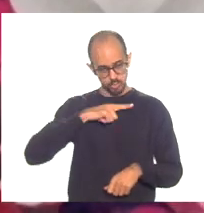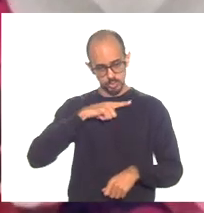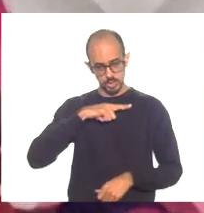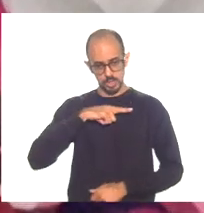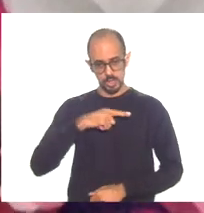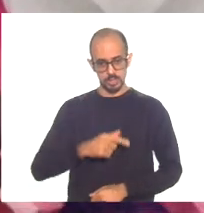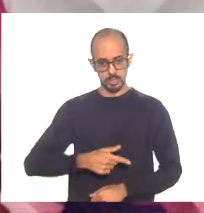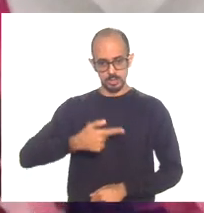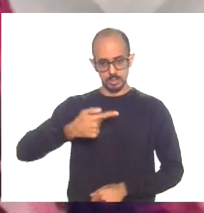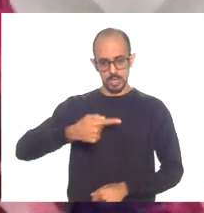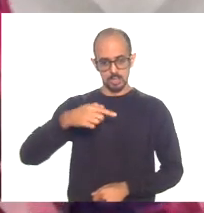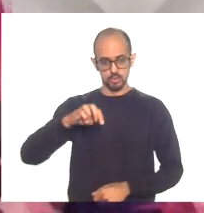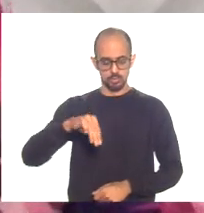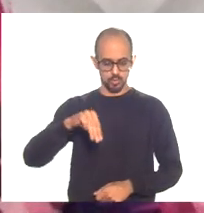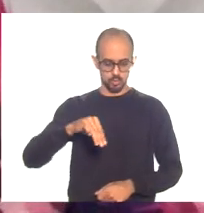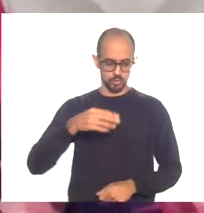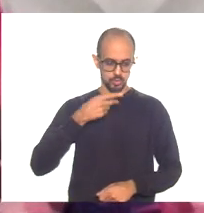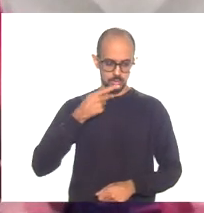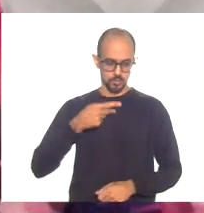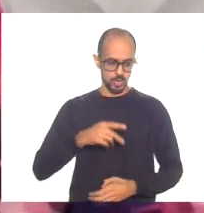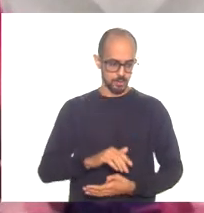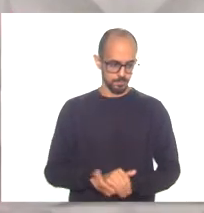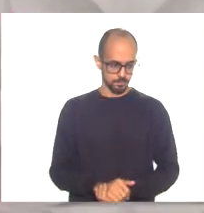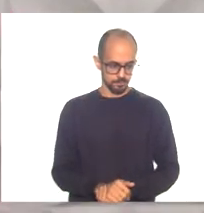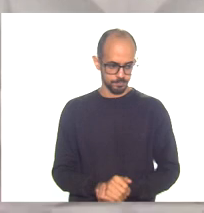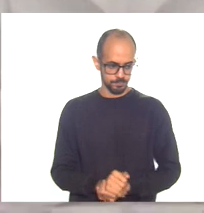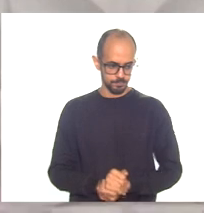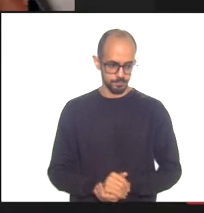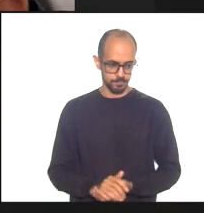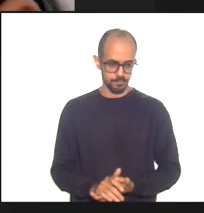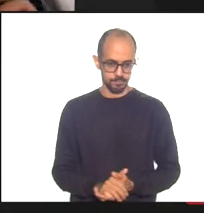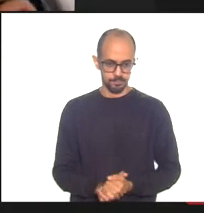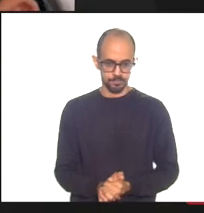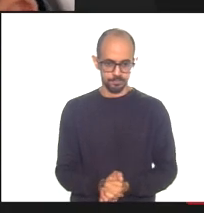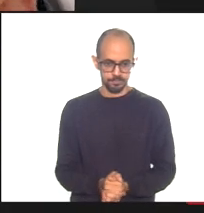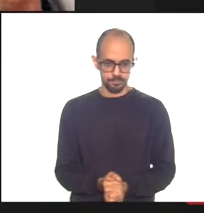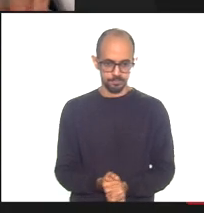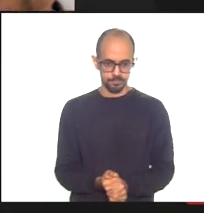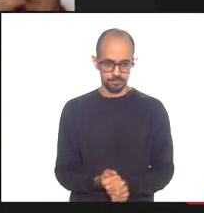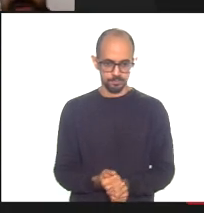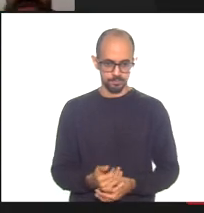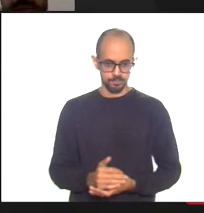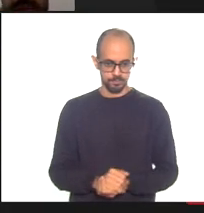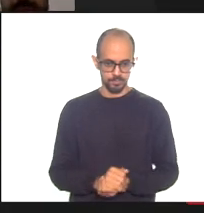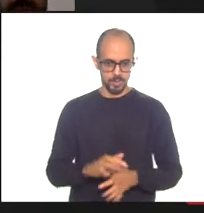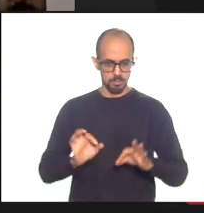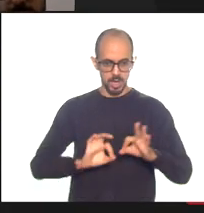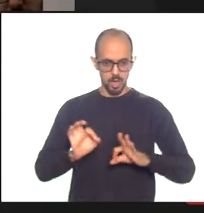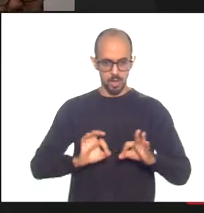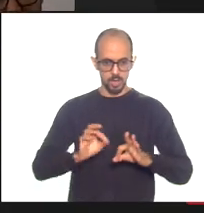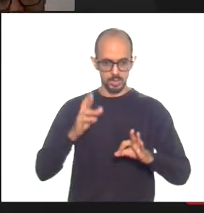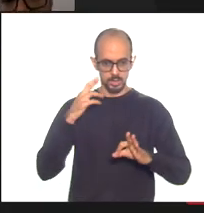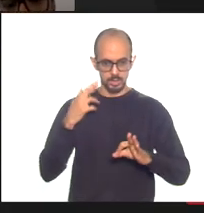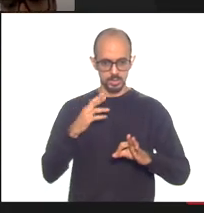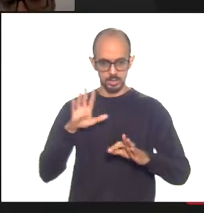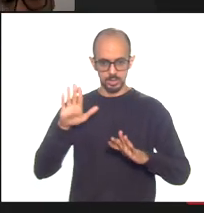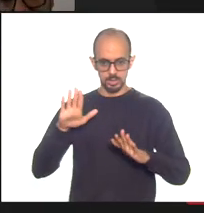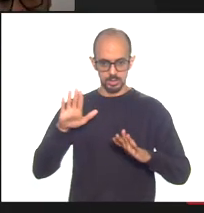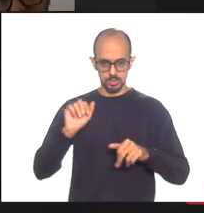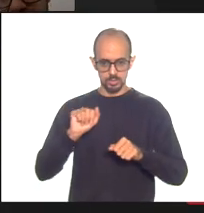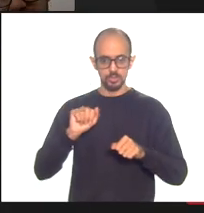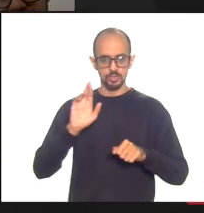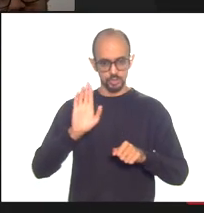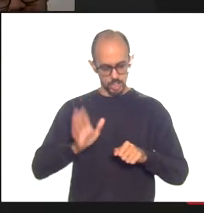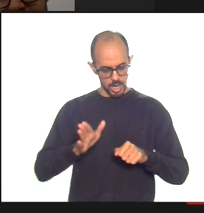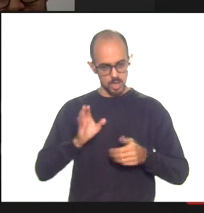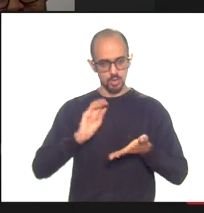tem 7 minutos para a sua manifestação. Senhora Presidenta, pela ordem. Eu lhe inscrevi, senhora... deputada